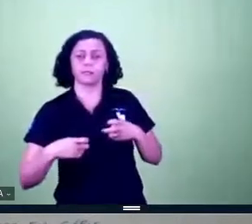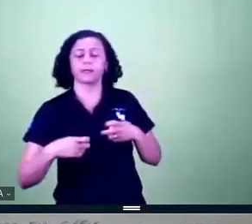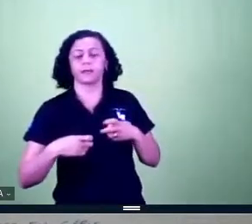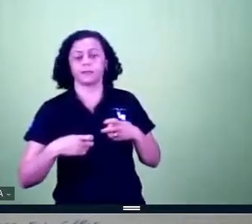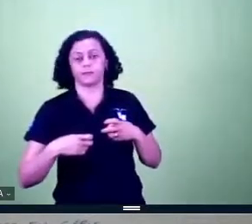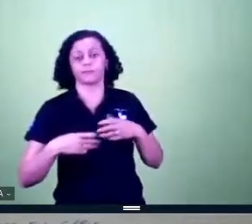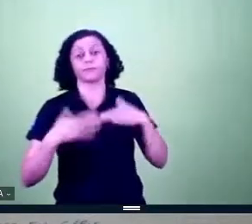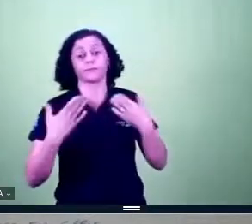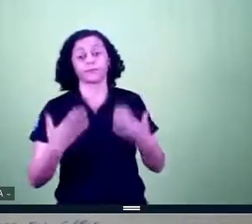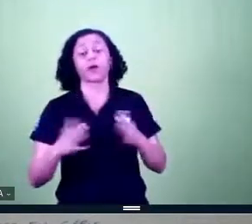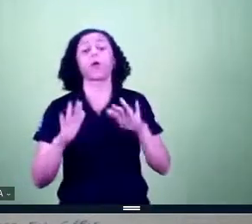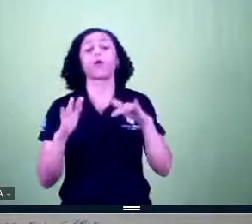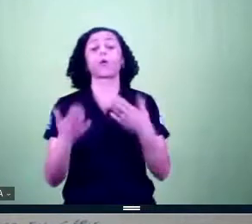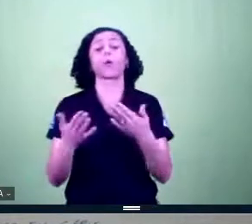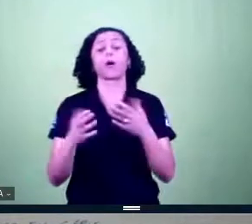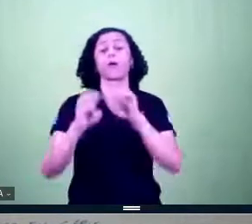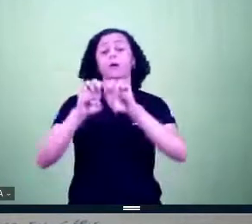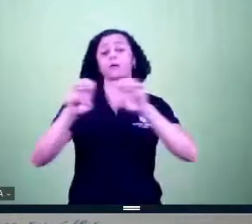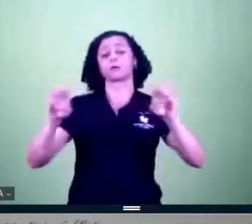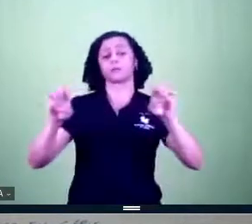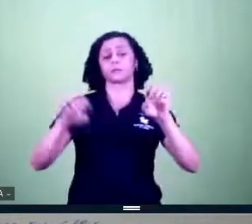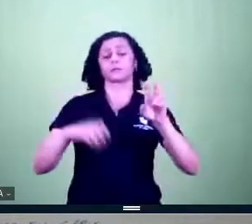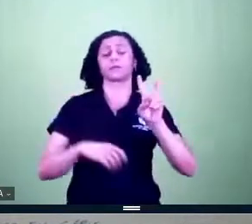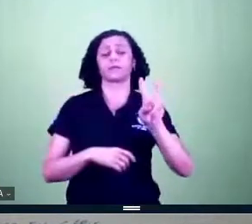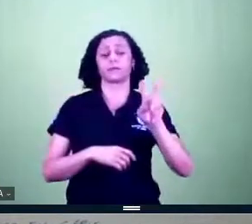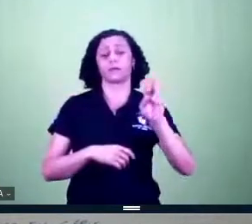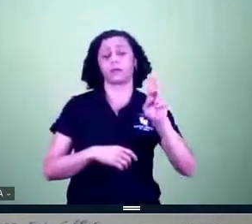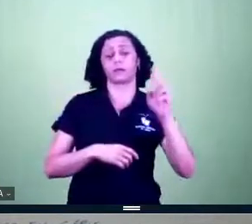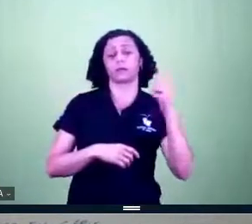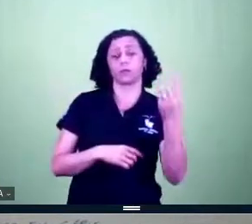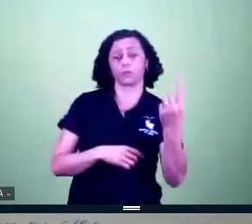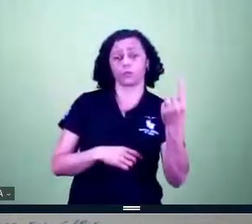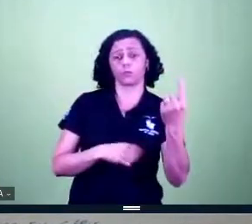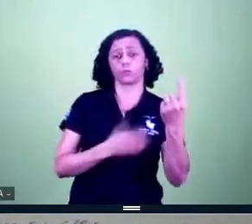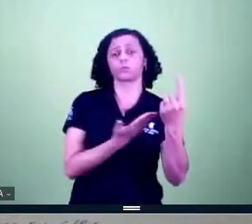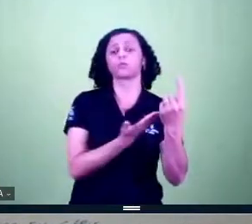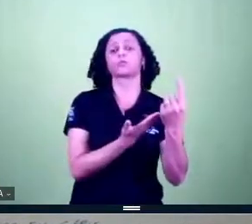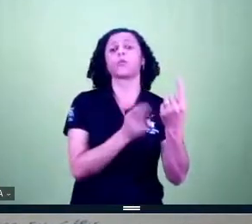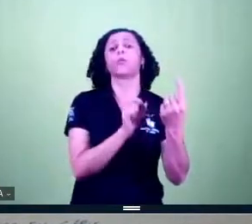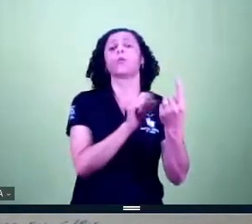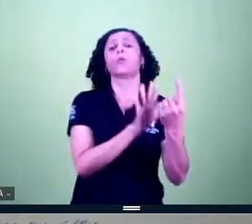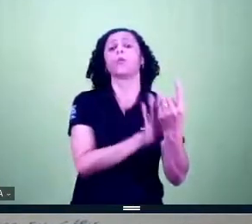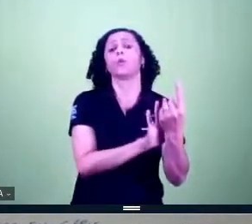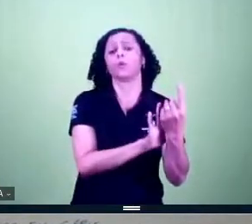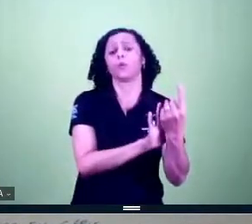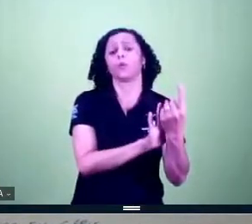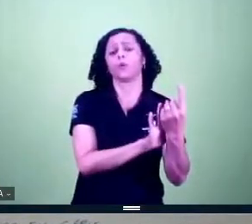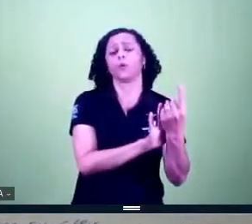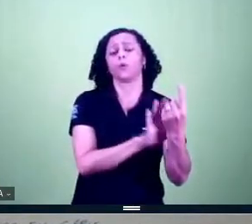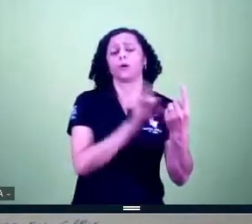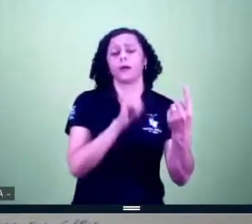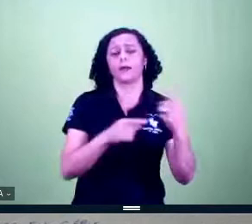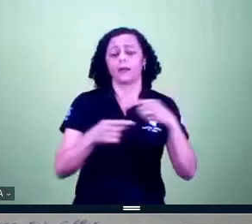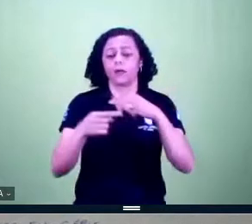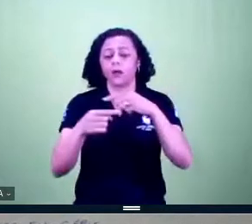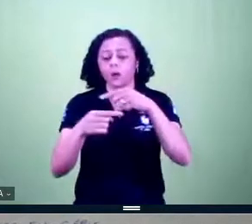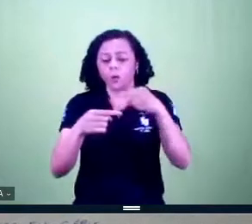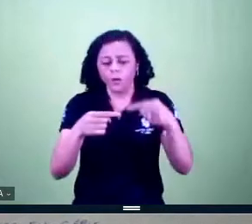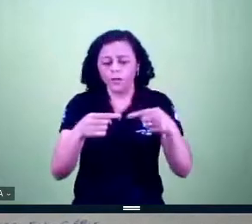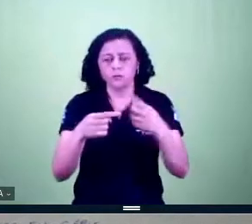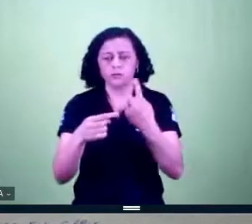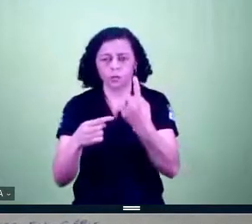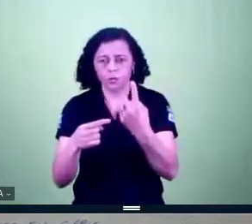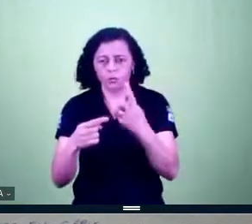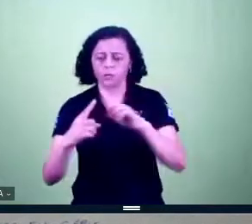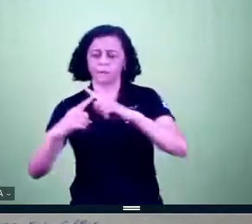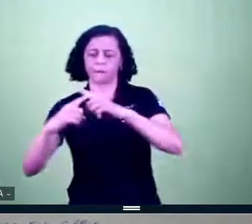Então, qual vai ser a expressão do VR1? Vai ser o resistor 1 que